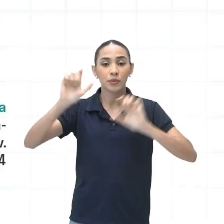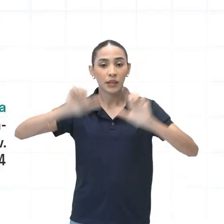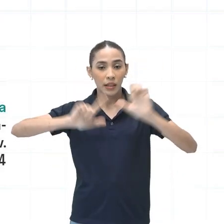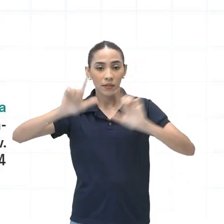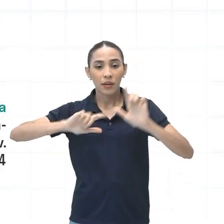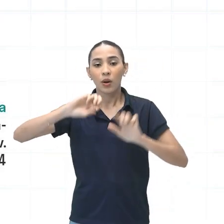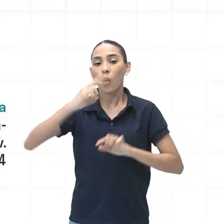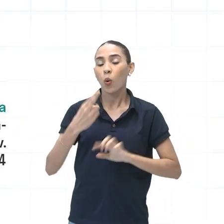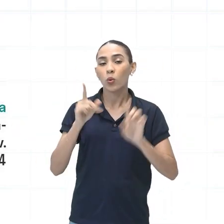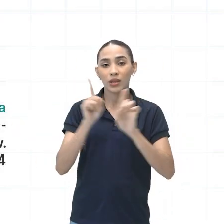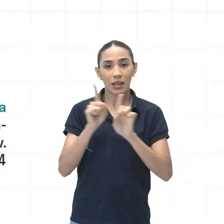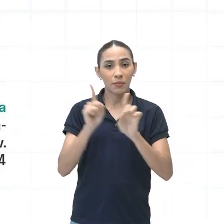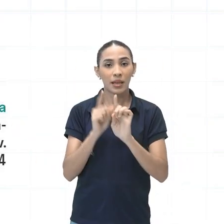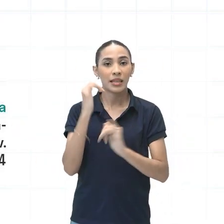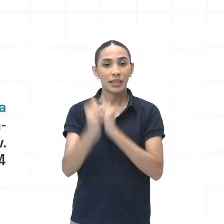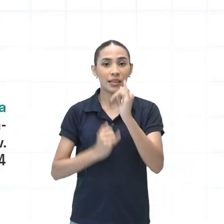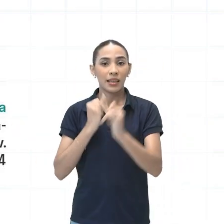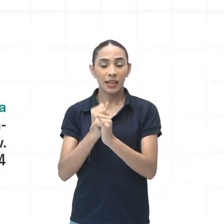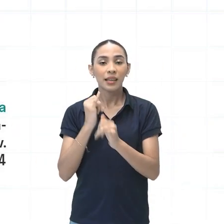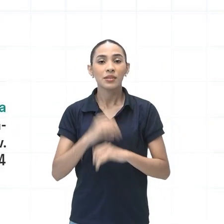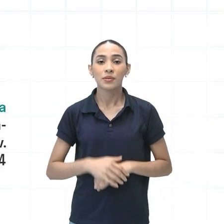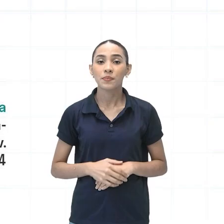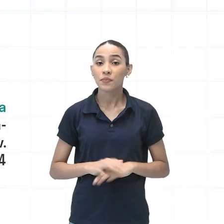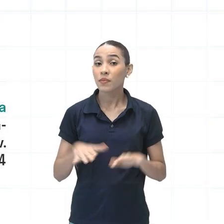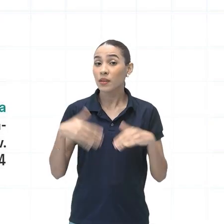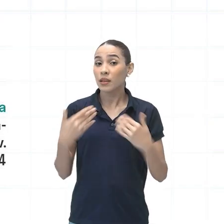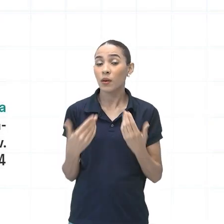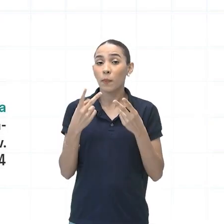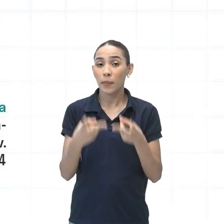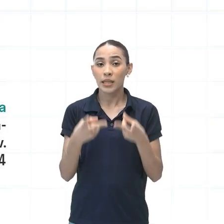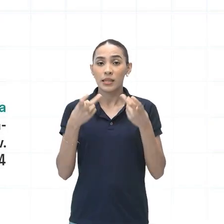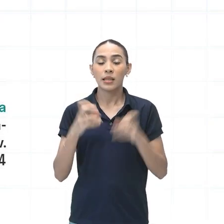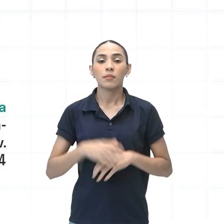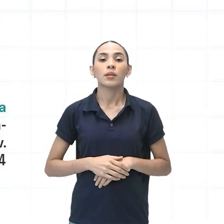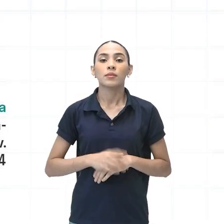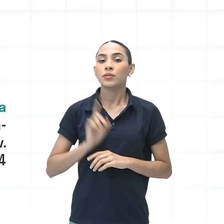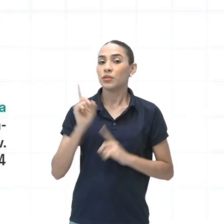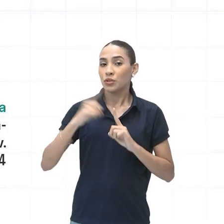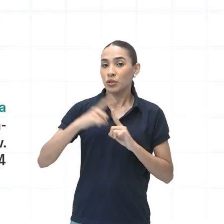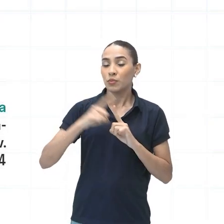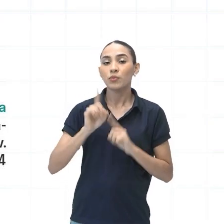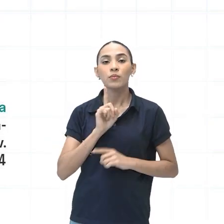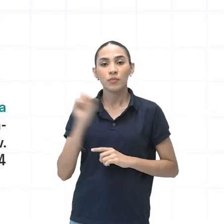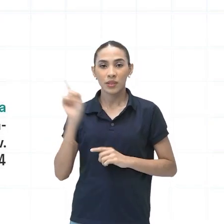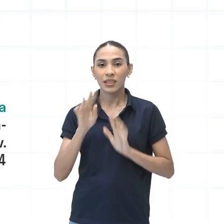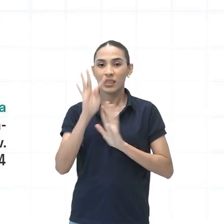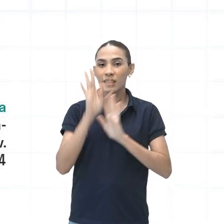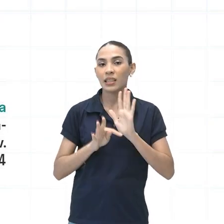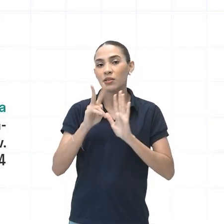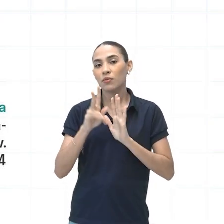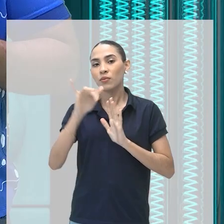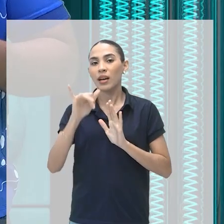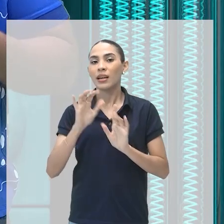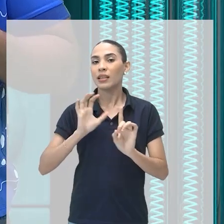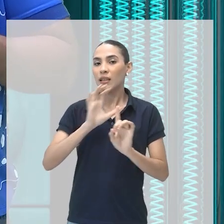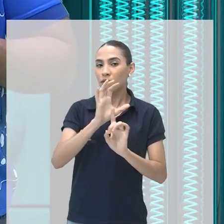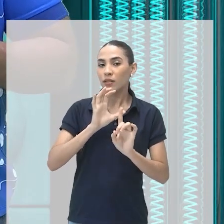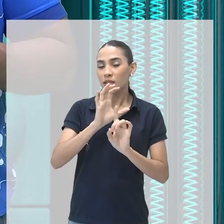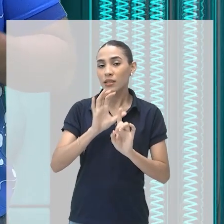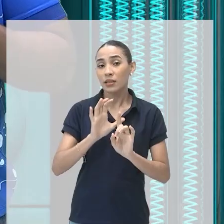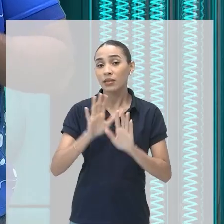TV ou pela internet. Então, observem, gente, que esse tipo de texto busca influenciar. E